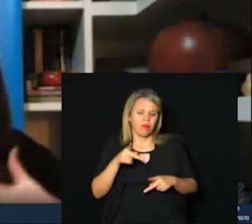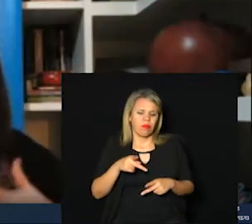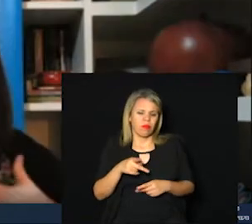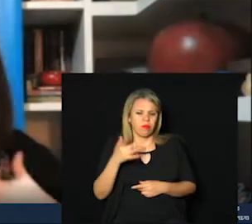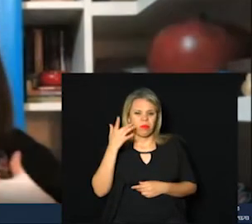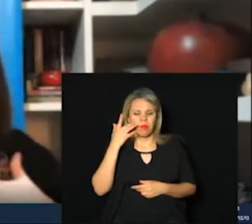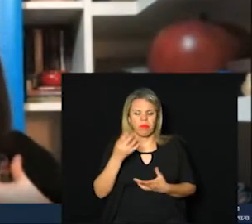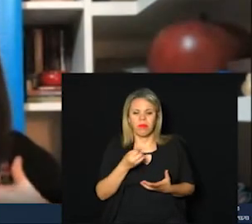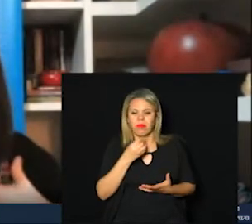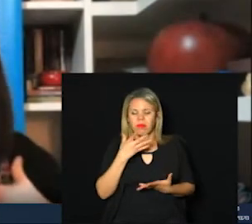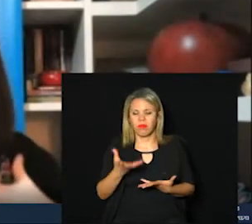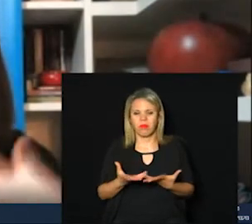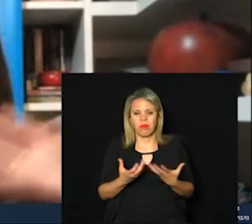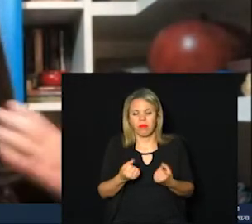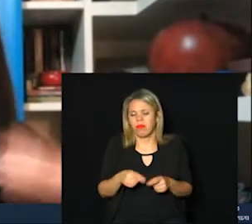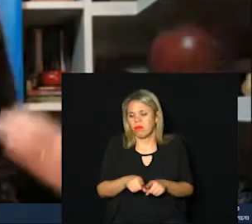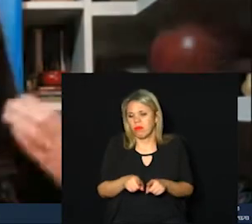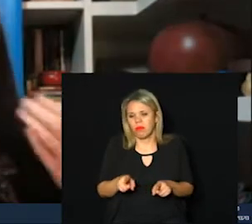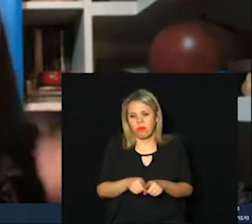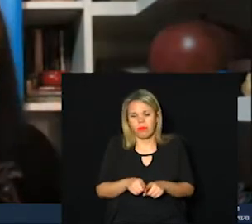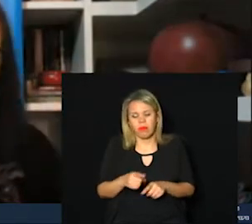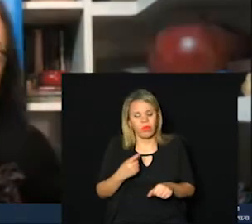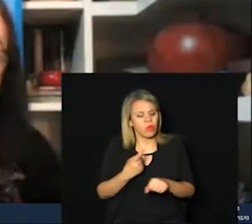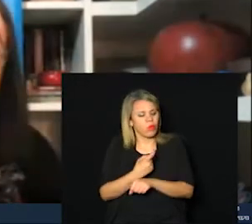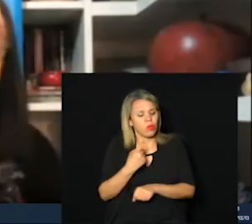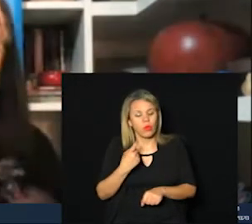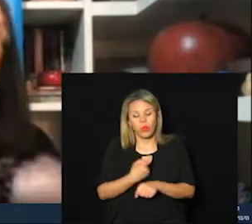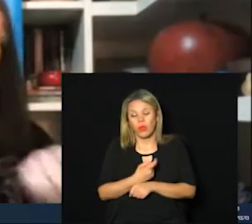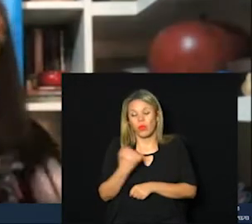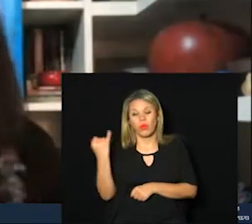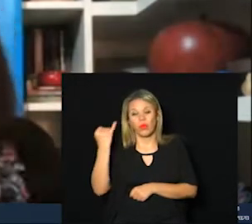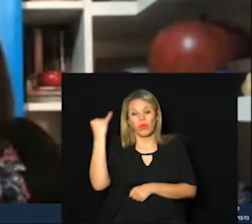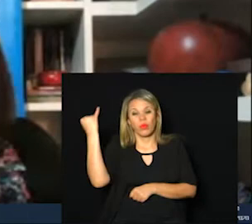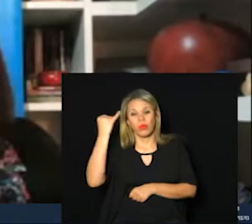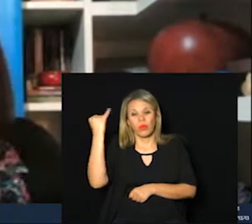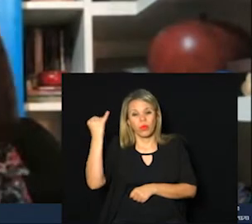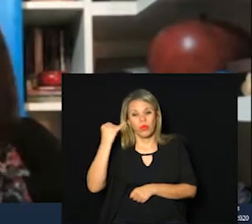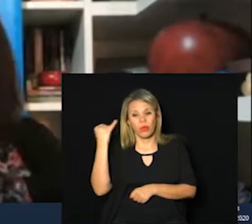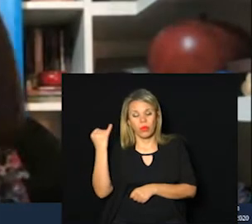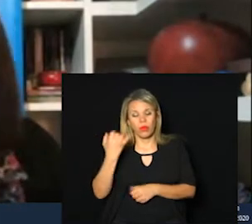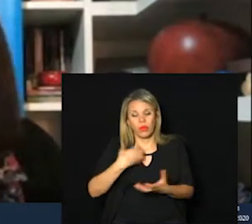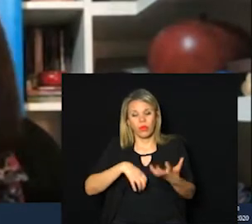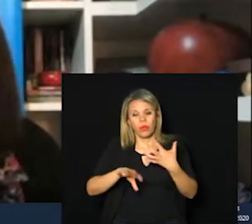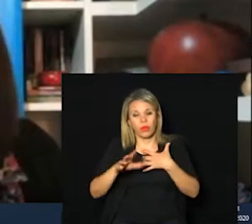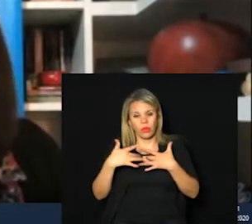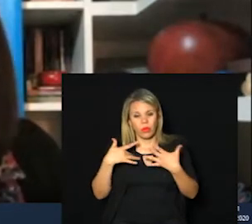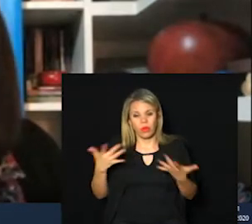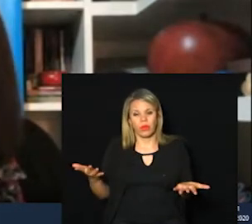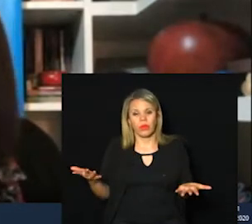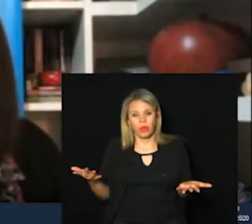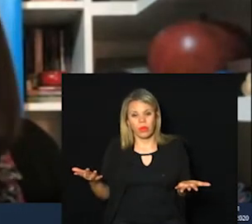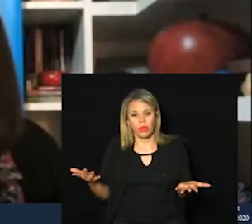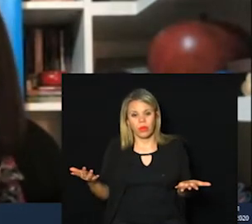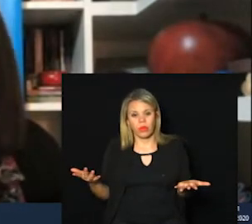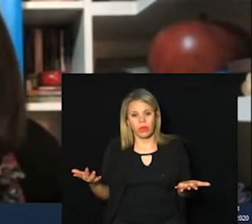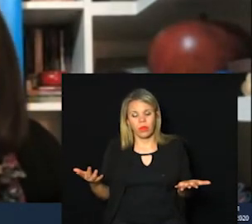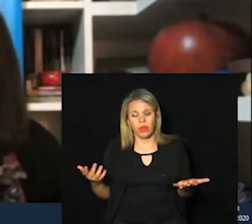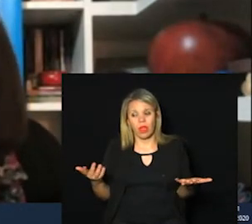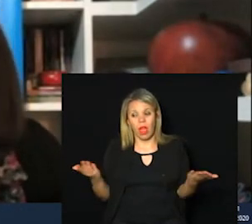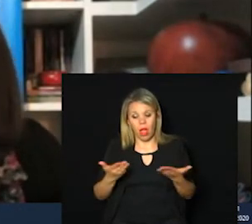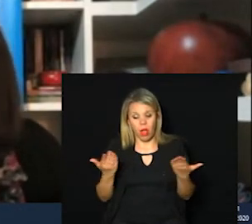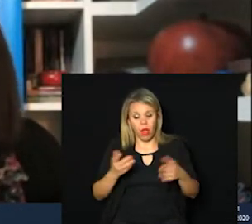se detêm e não redescobrem a importância da solidariedade. Esta